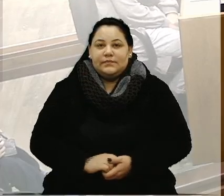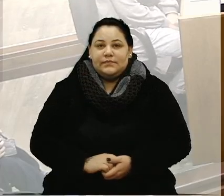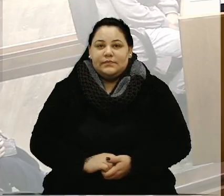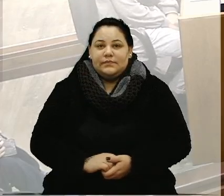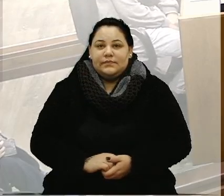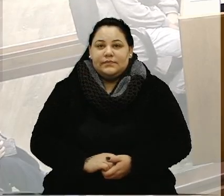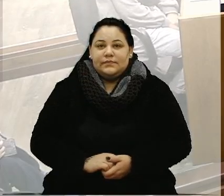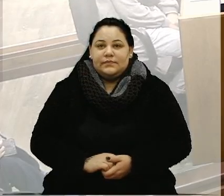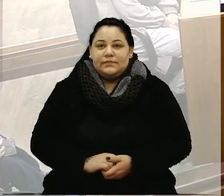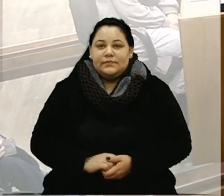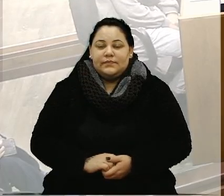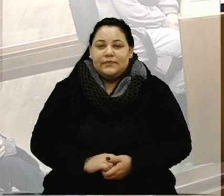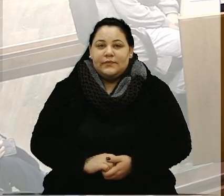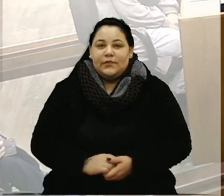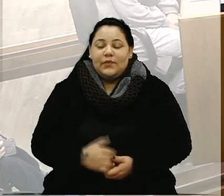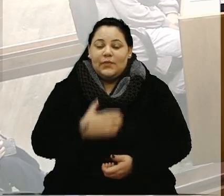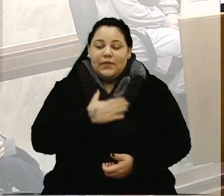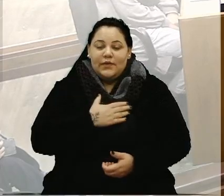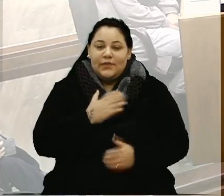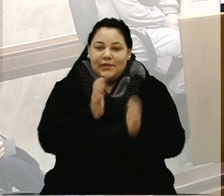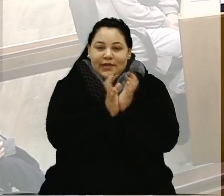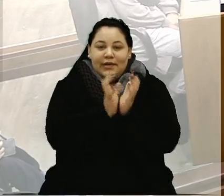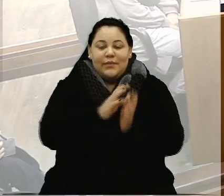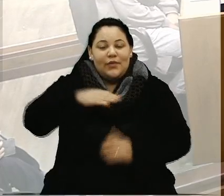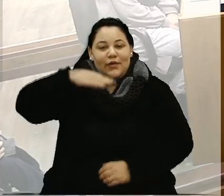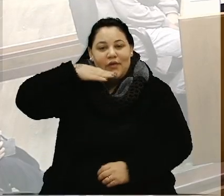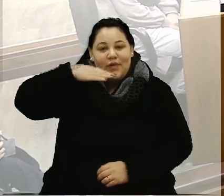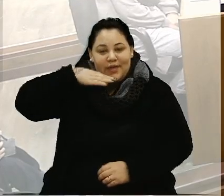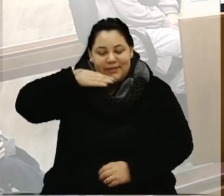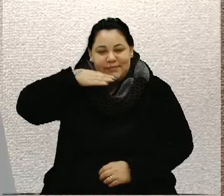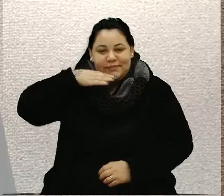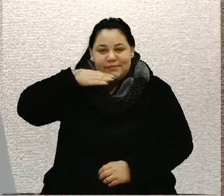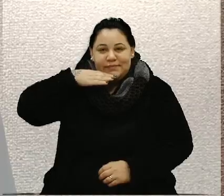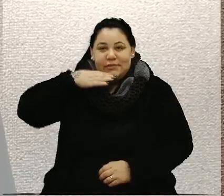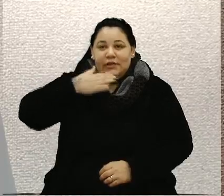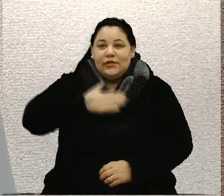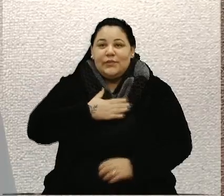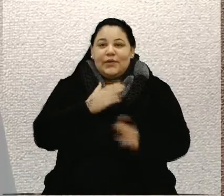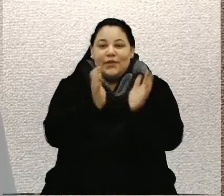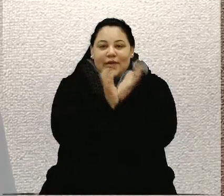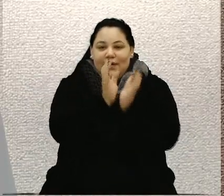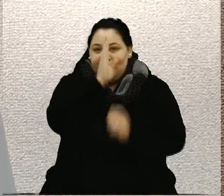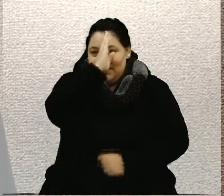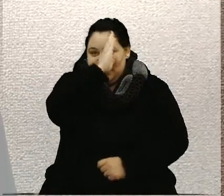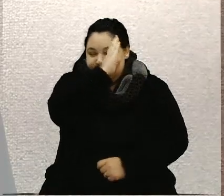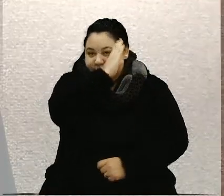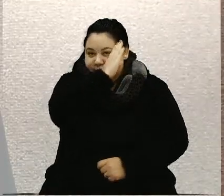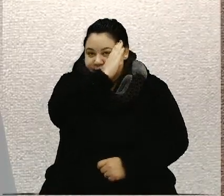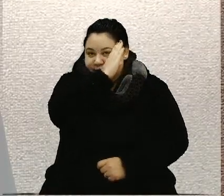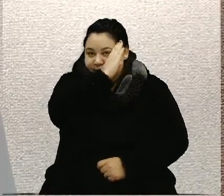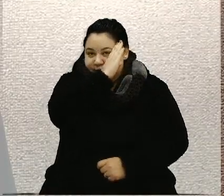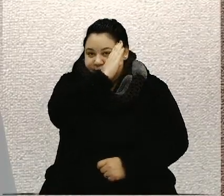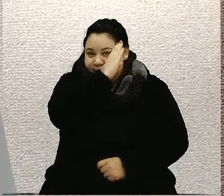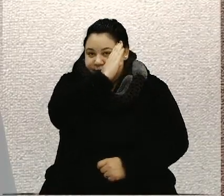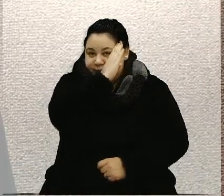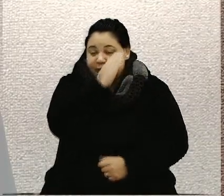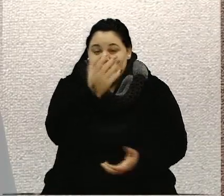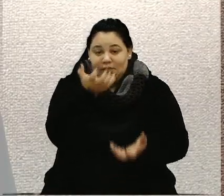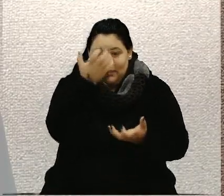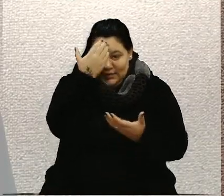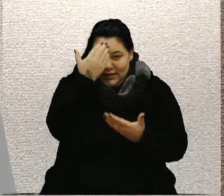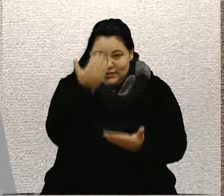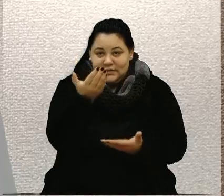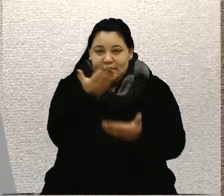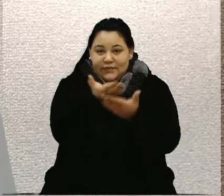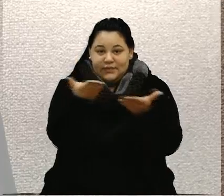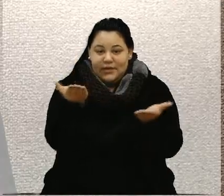progressista, do meu colega Bortola e do meu colega Bressan, vereador Bressan, agradecer aqui